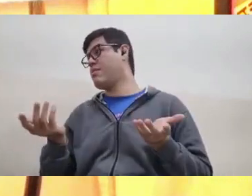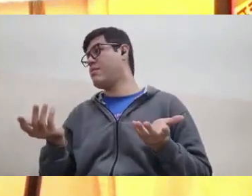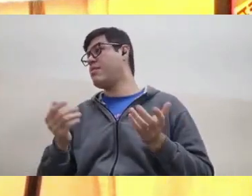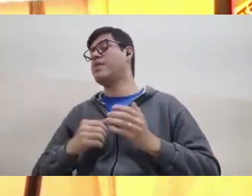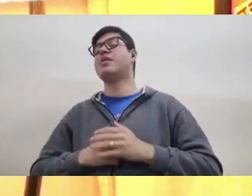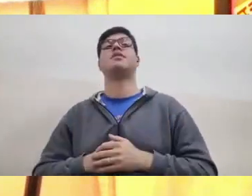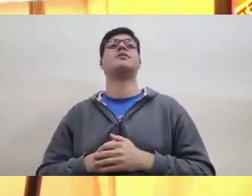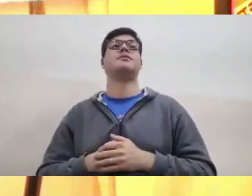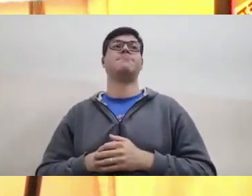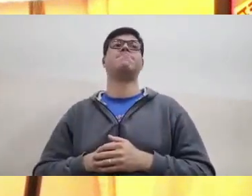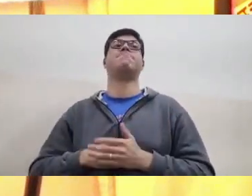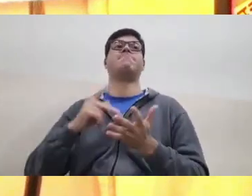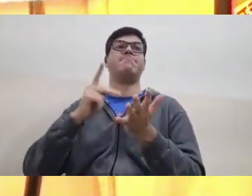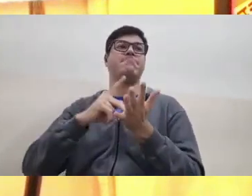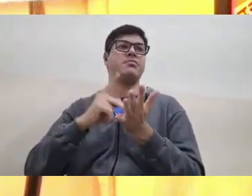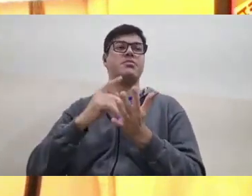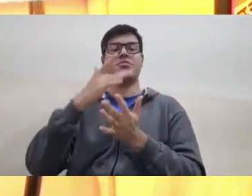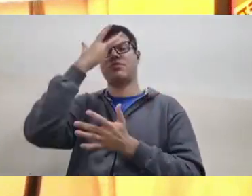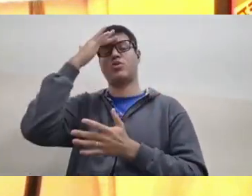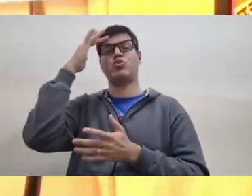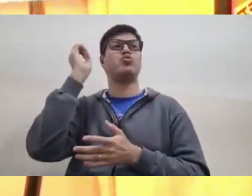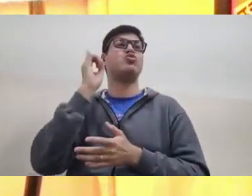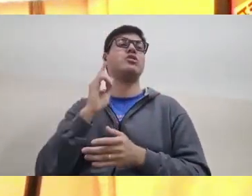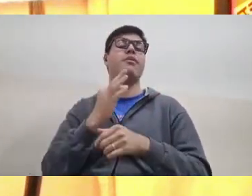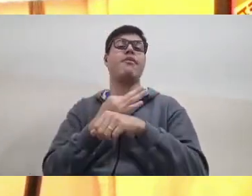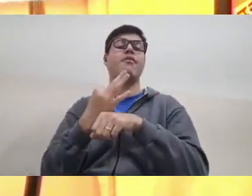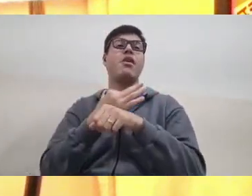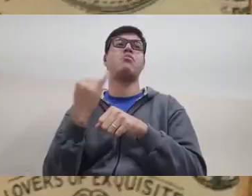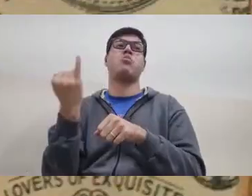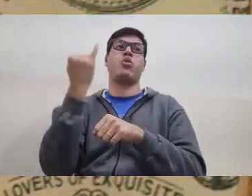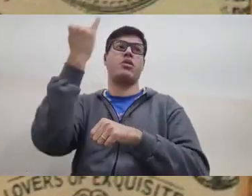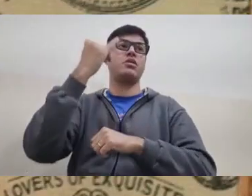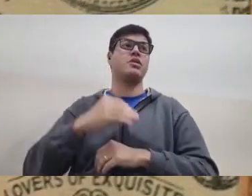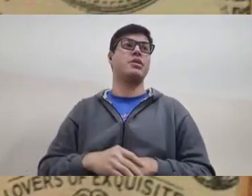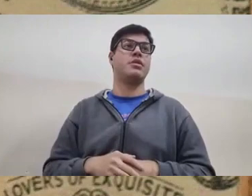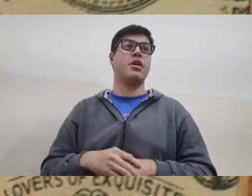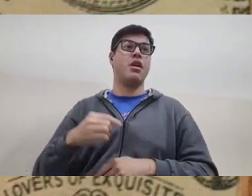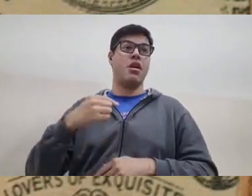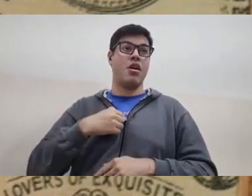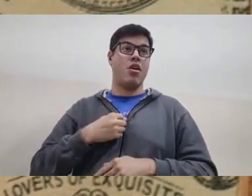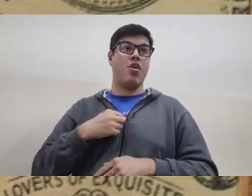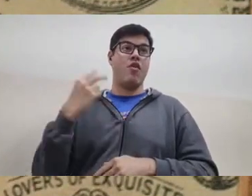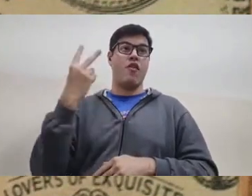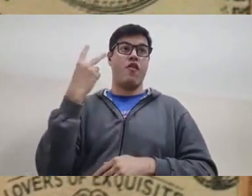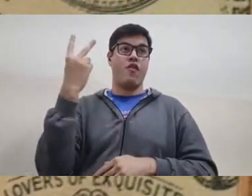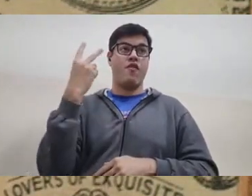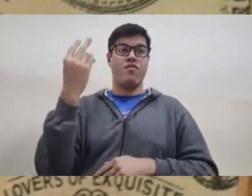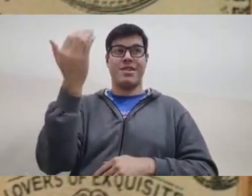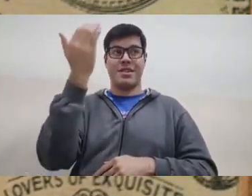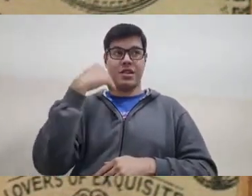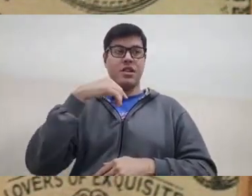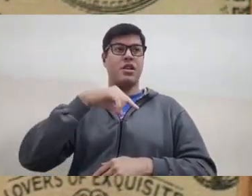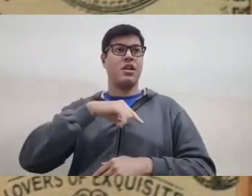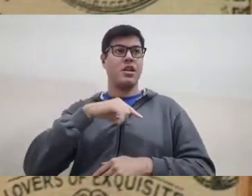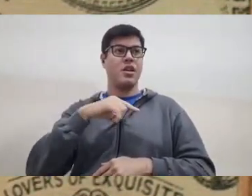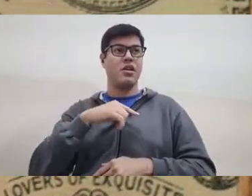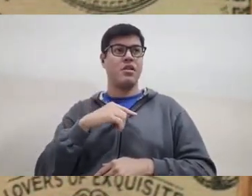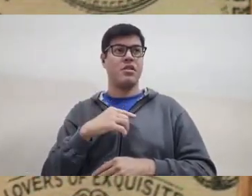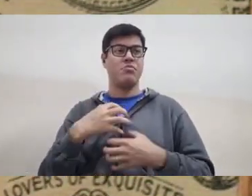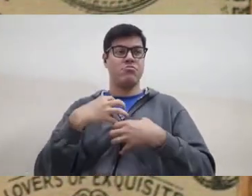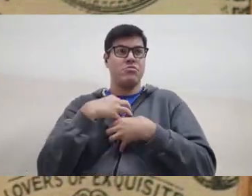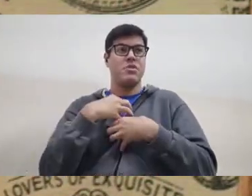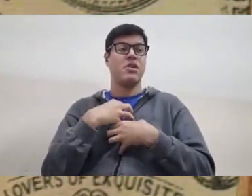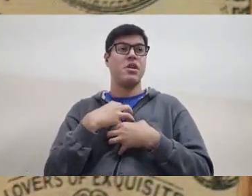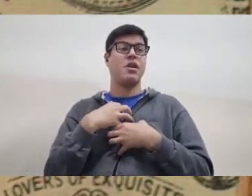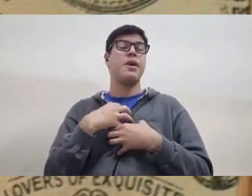a hora de lazer a hora que beleza não é verdade eu tenho os valores não sei se vai ter tempo